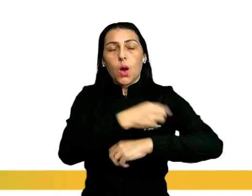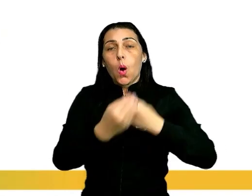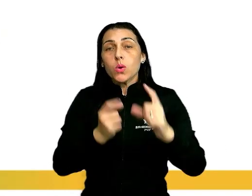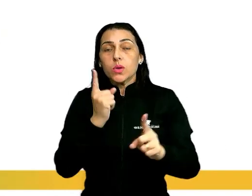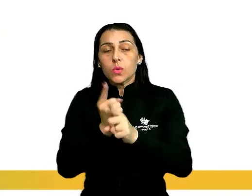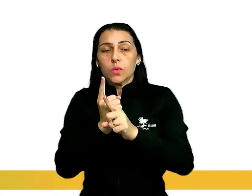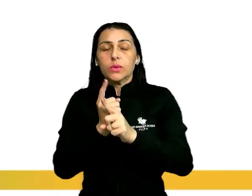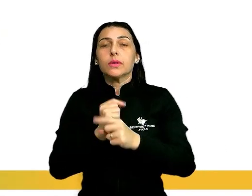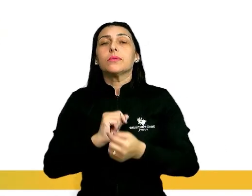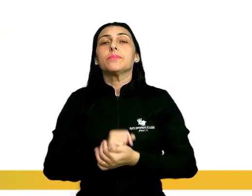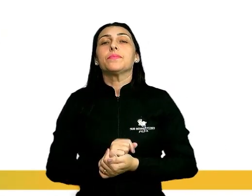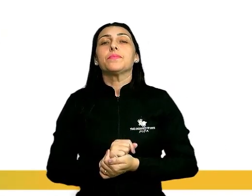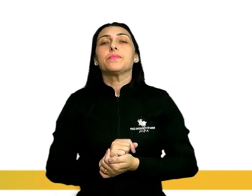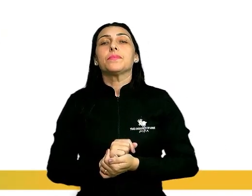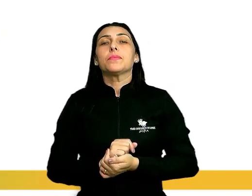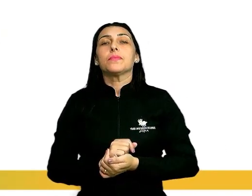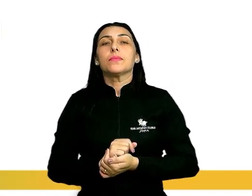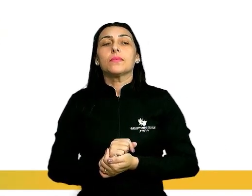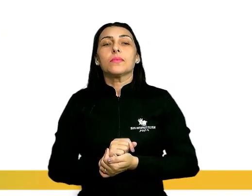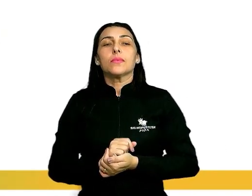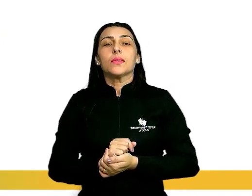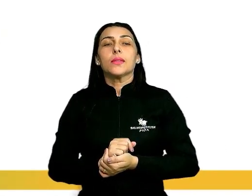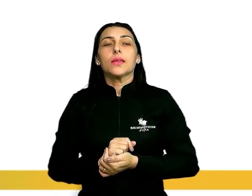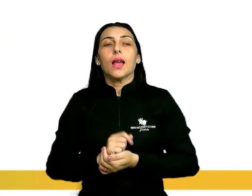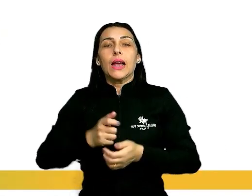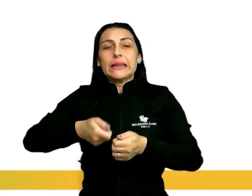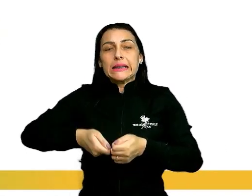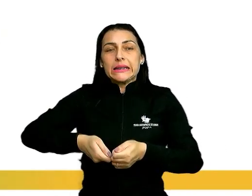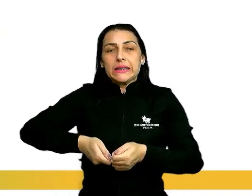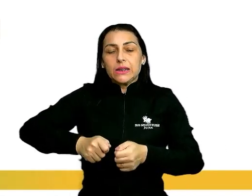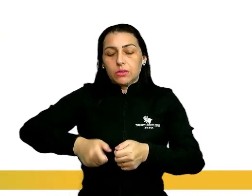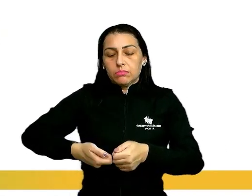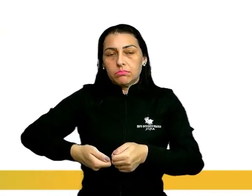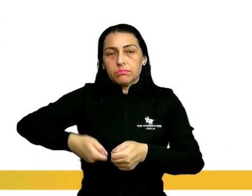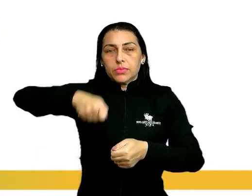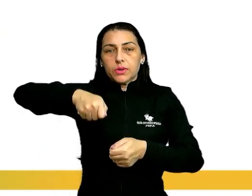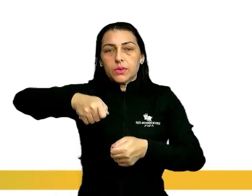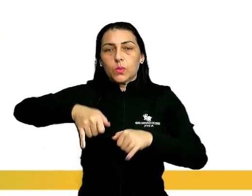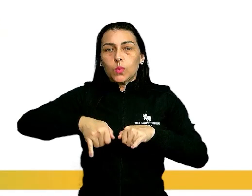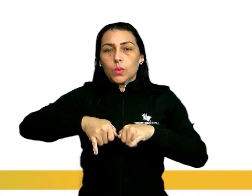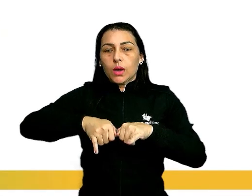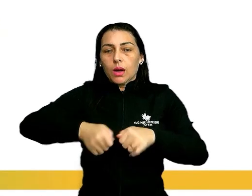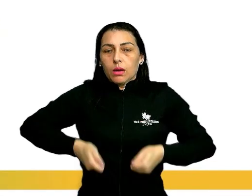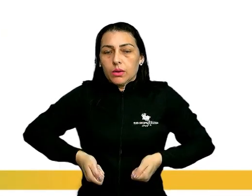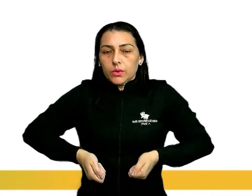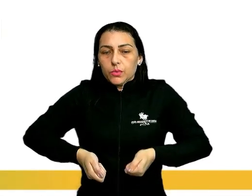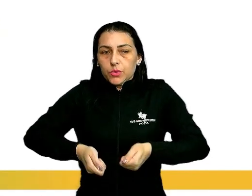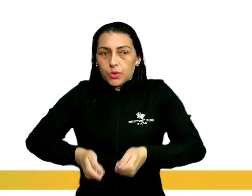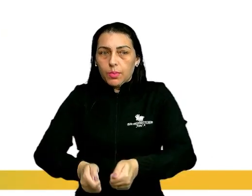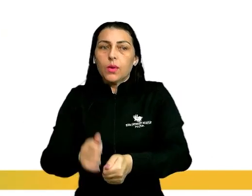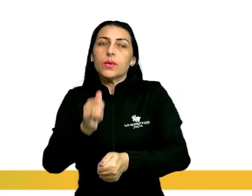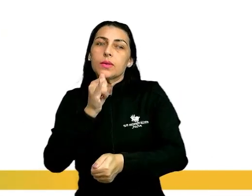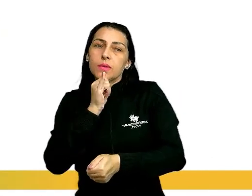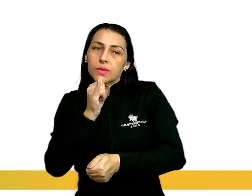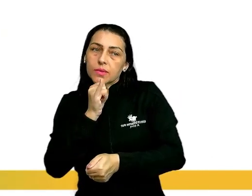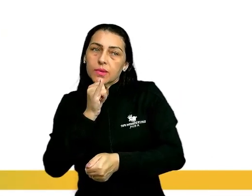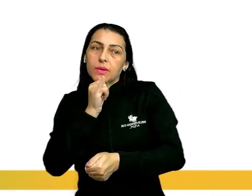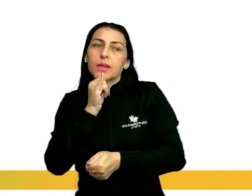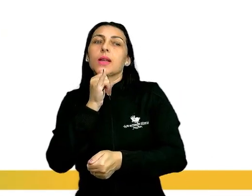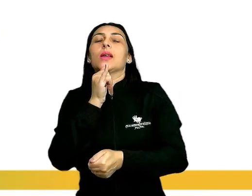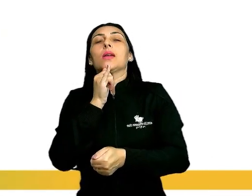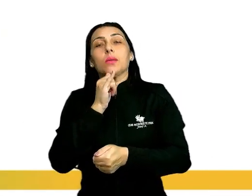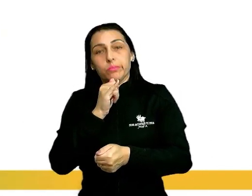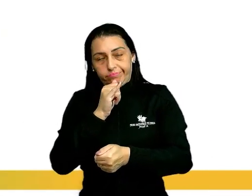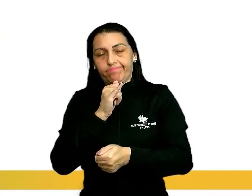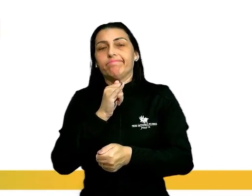exemplo desse tipo noos queb nozes abridor de garrafas no carrinho de mão são exemplo da força